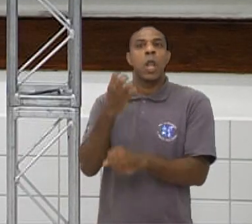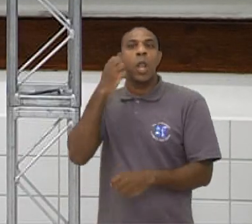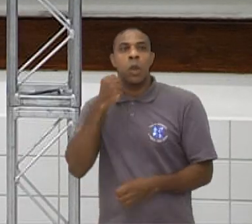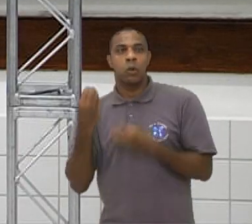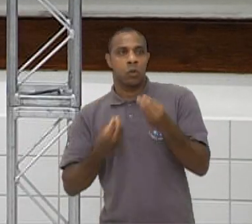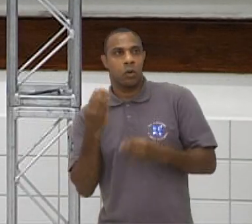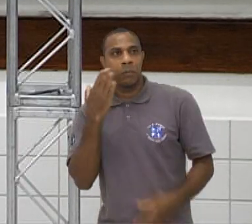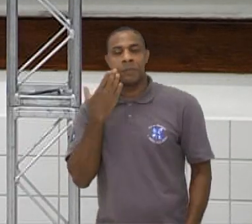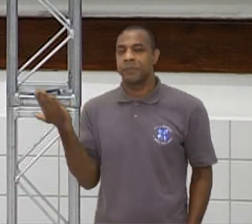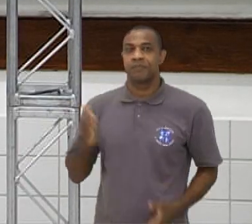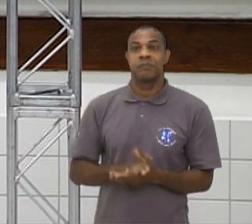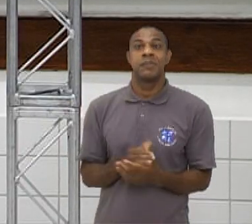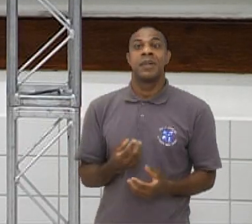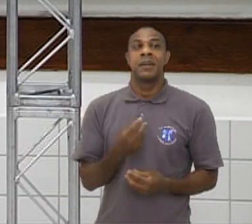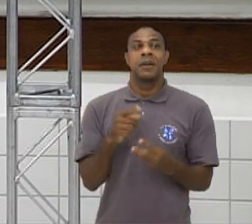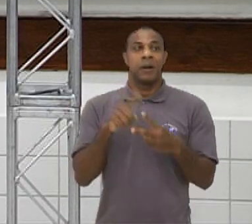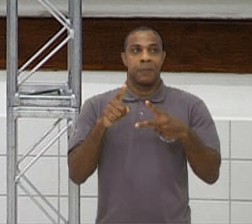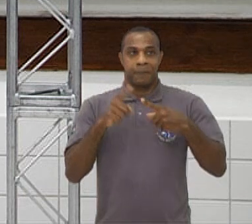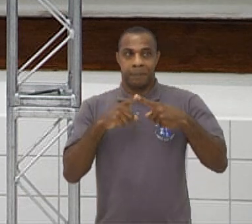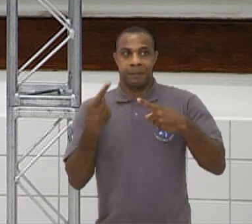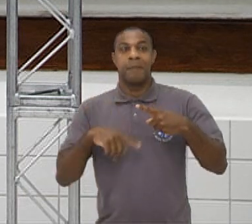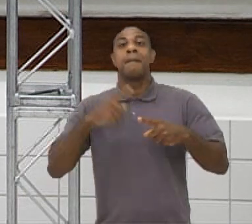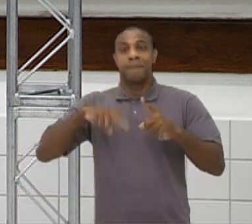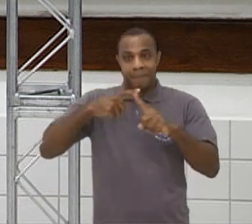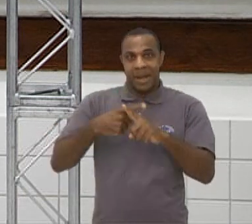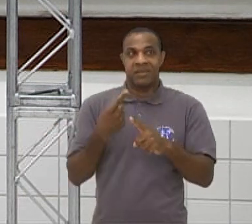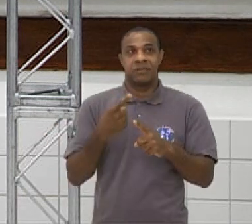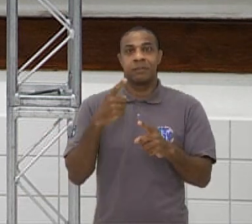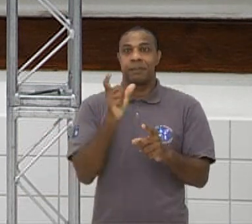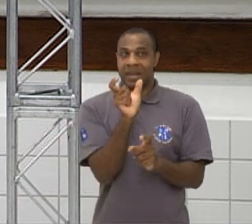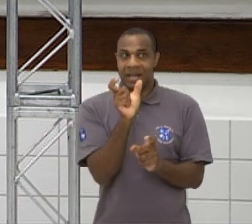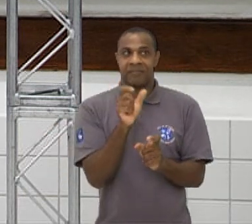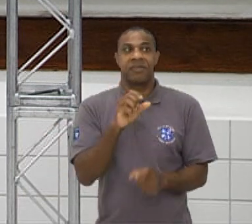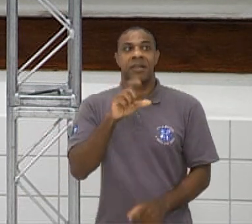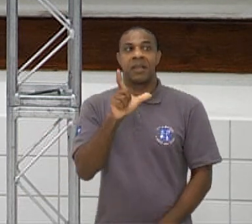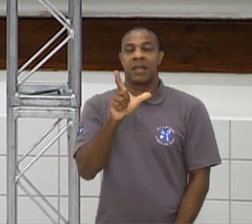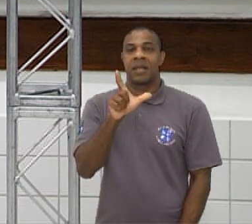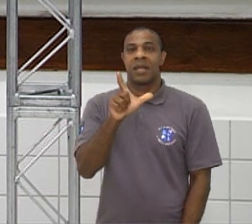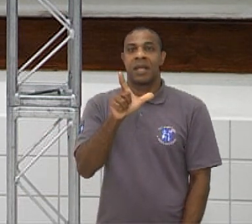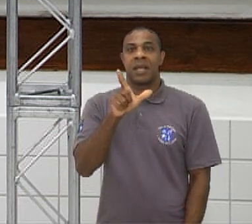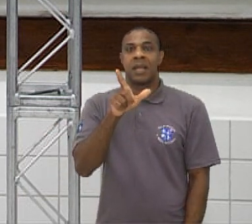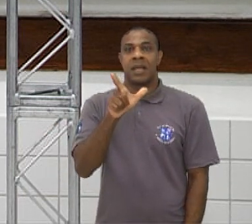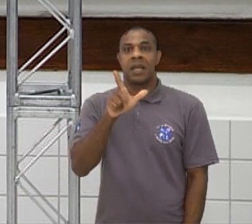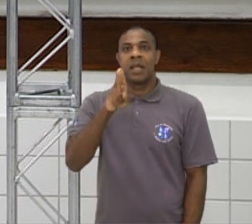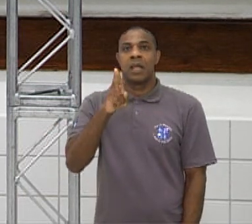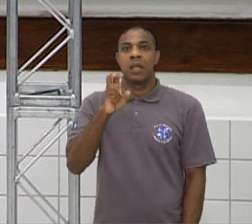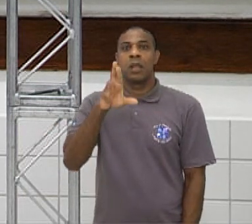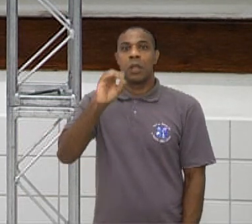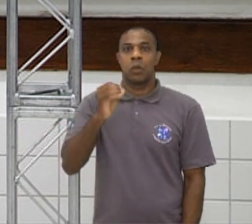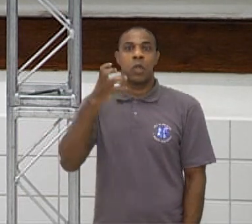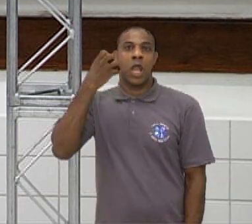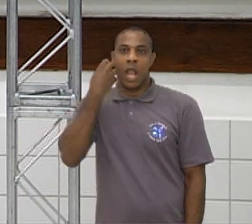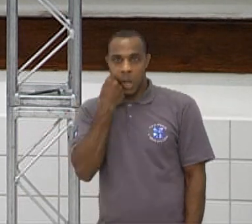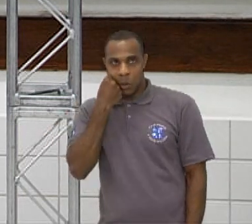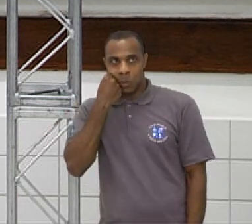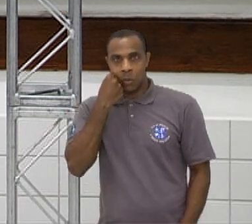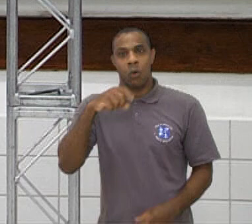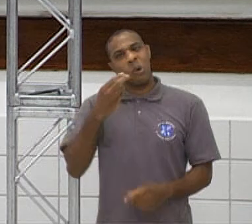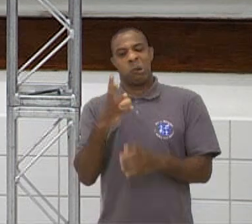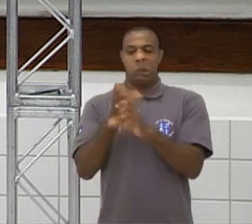né? Lucro. Lembra de onde que vem o lucro? Por exemplo, da mais-valia. E a ideia